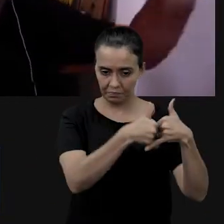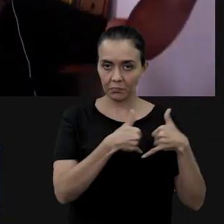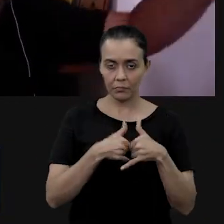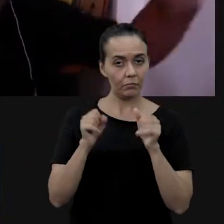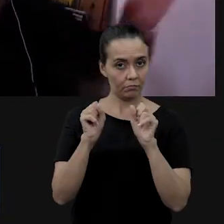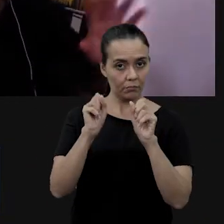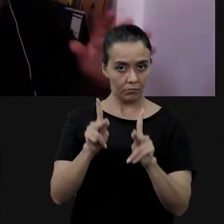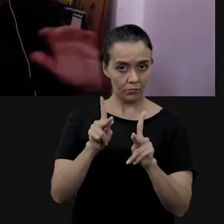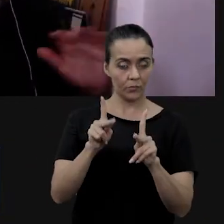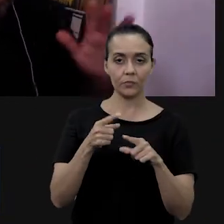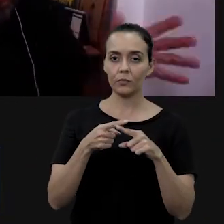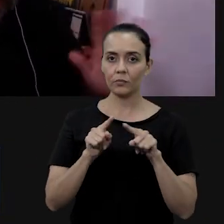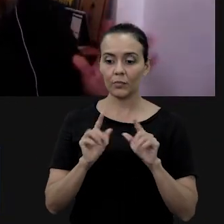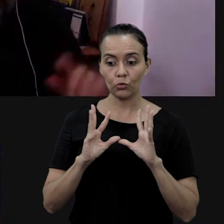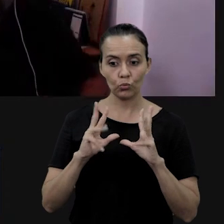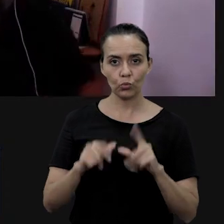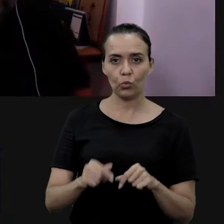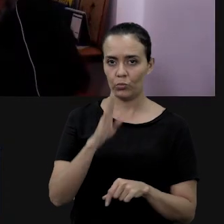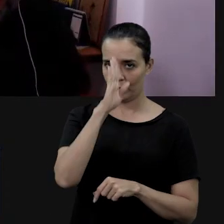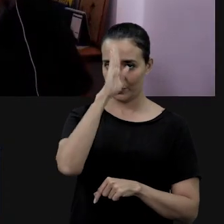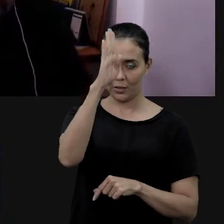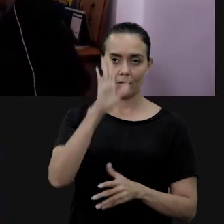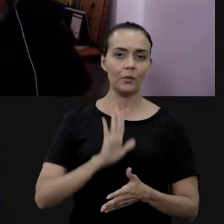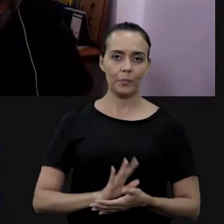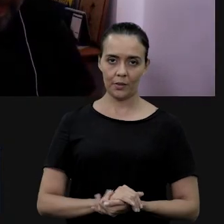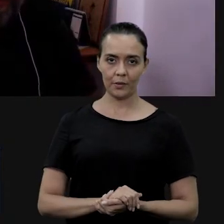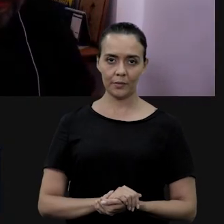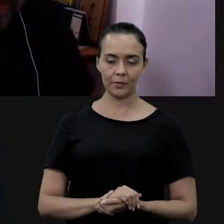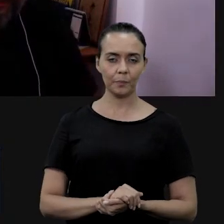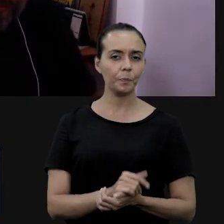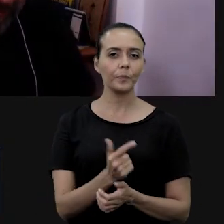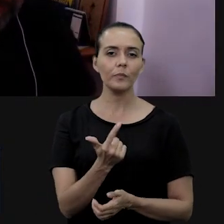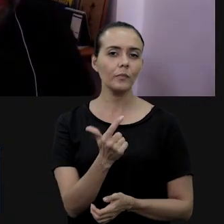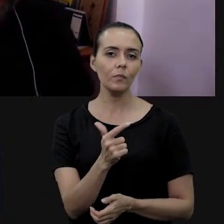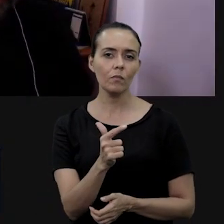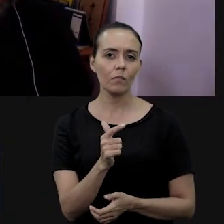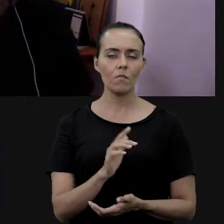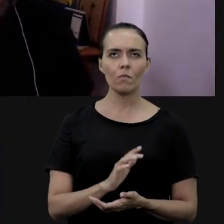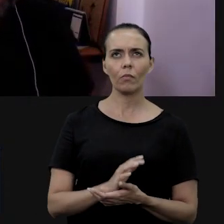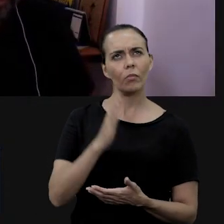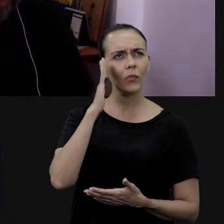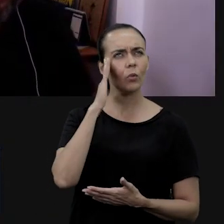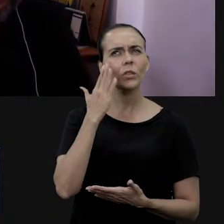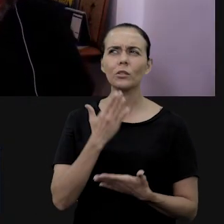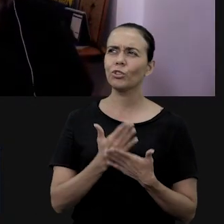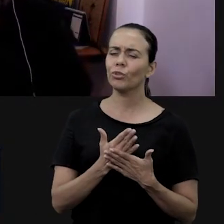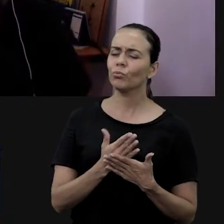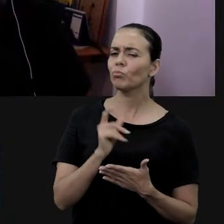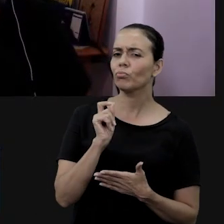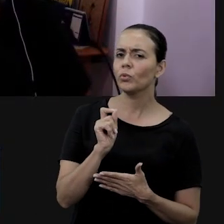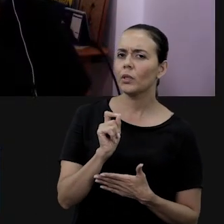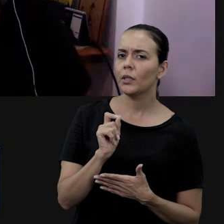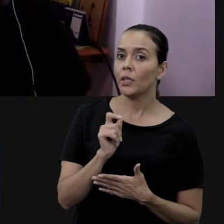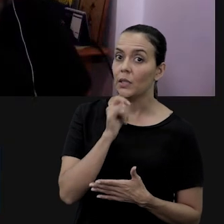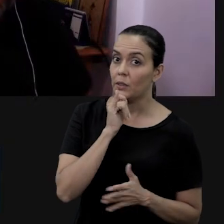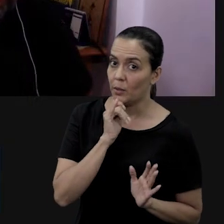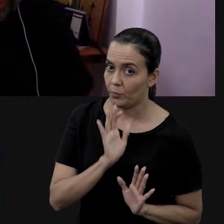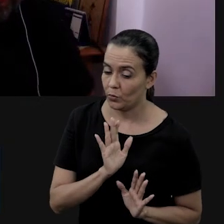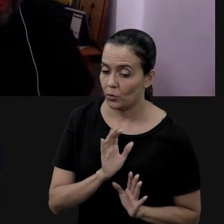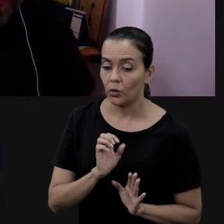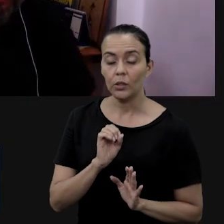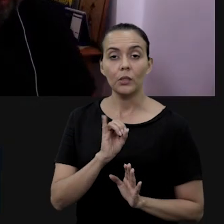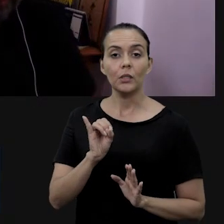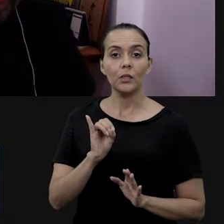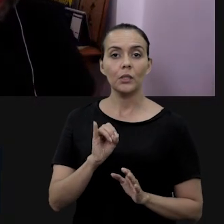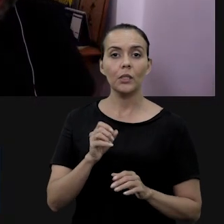fala com quem naquele momento. Ok, mas todos os departamentos são fundamentais. Não tem. Acredito que